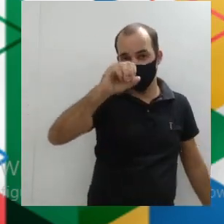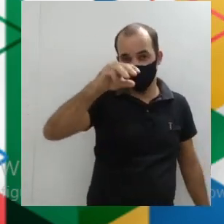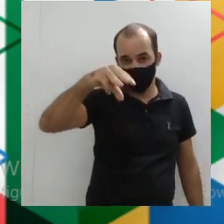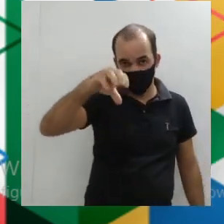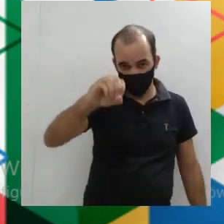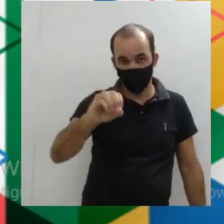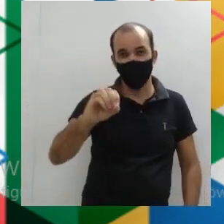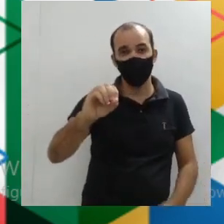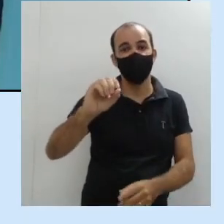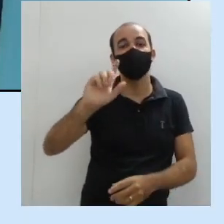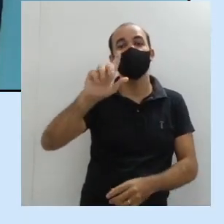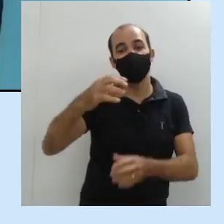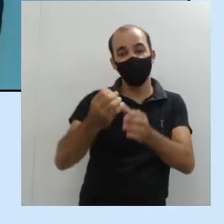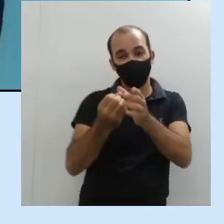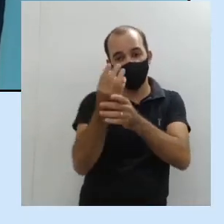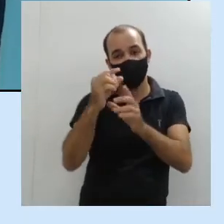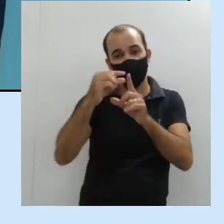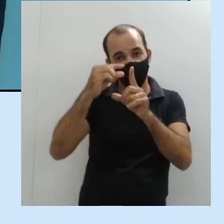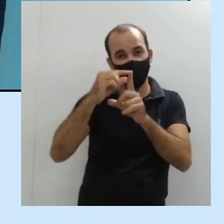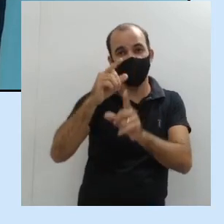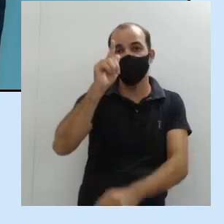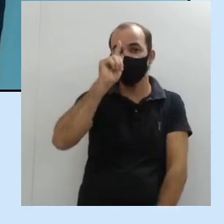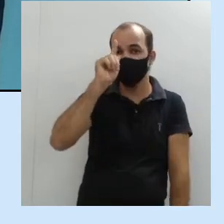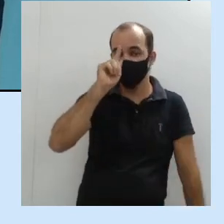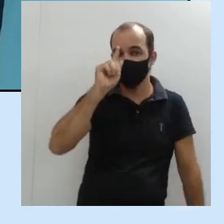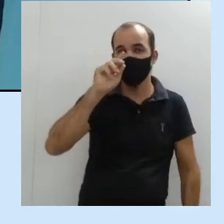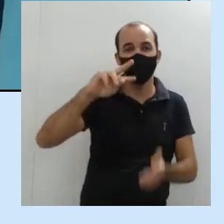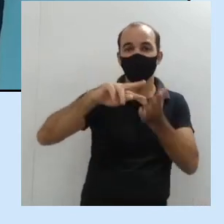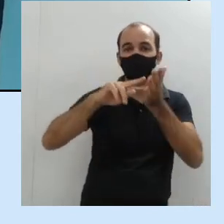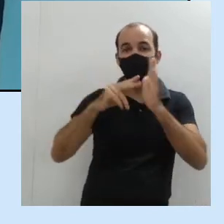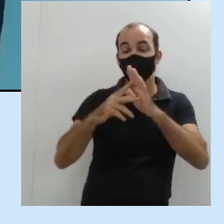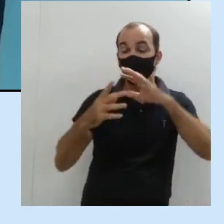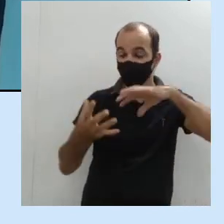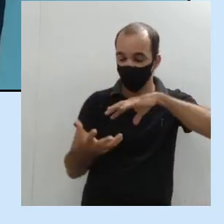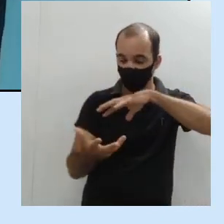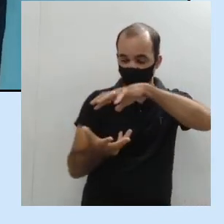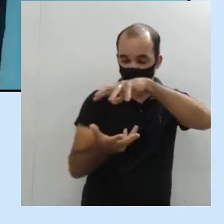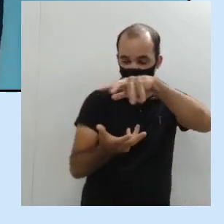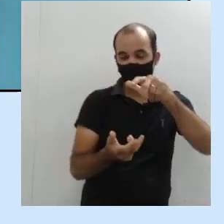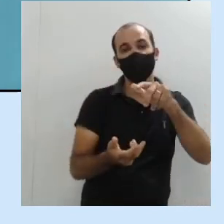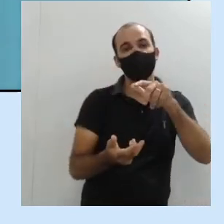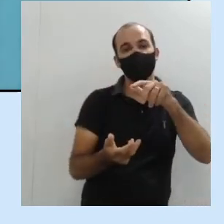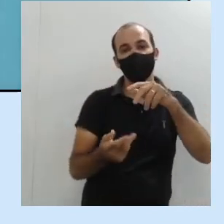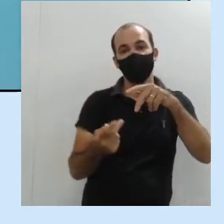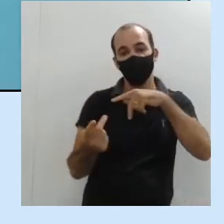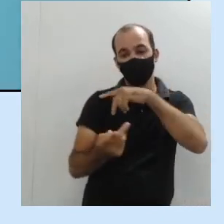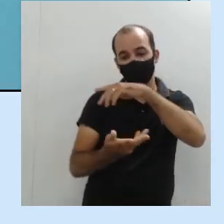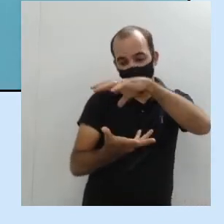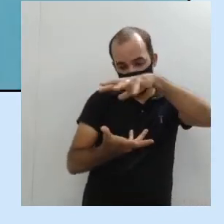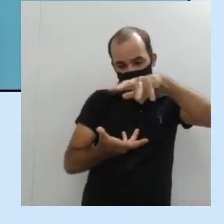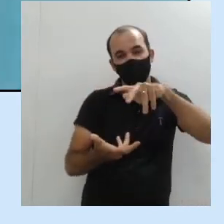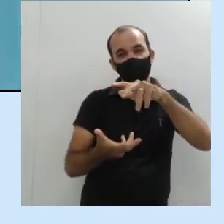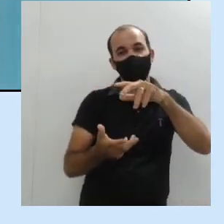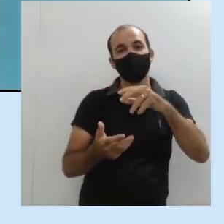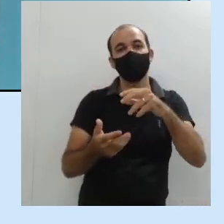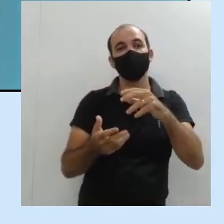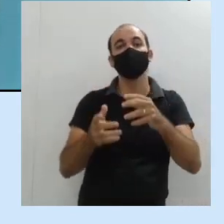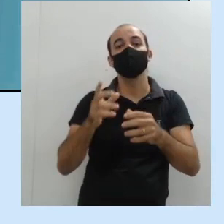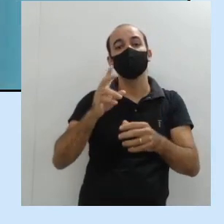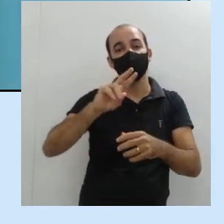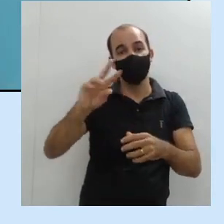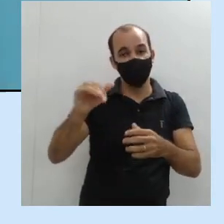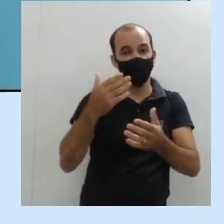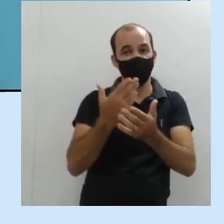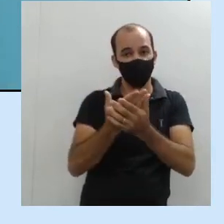relação ao universo. Não é? Aquilo que nós vamos estudar na próxima aula, na aula 4, que nós